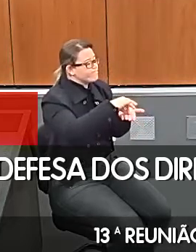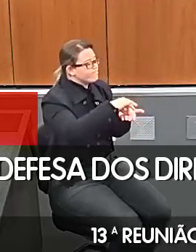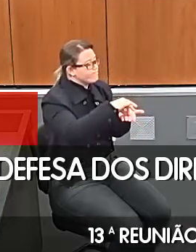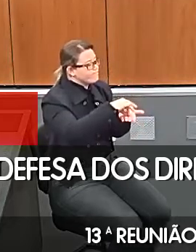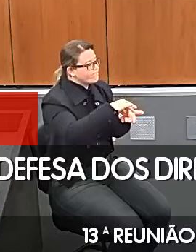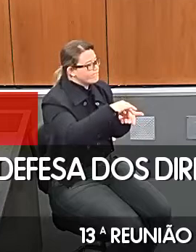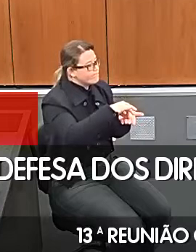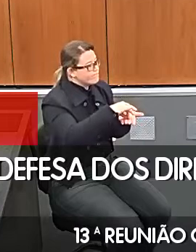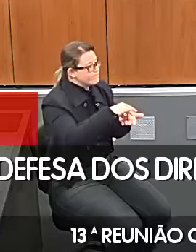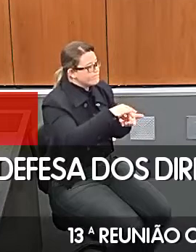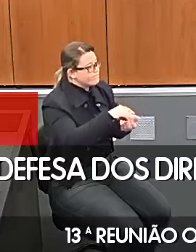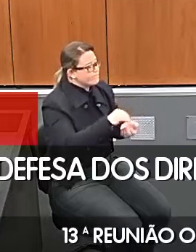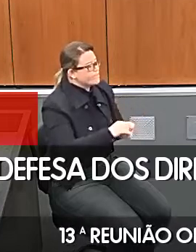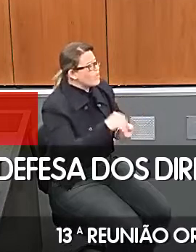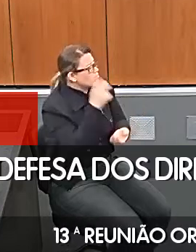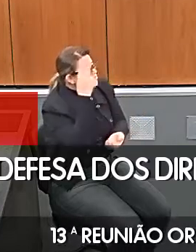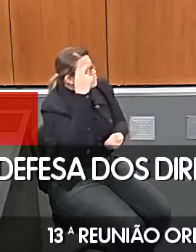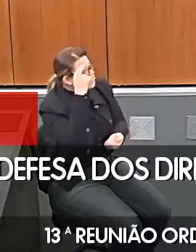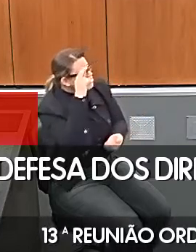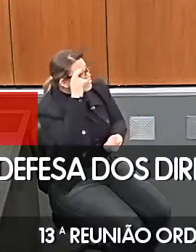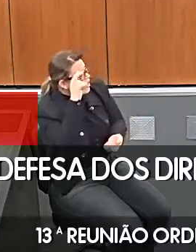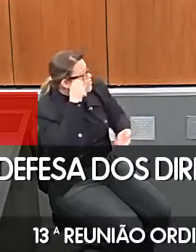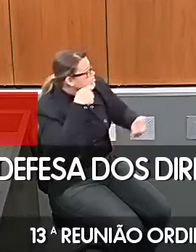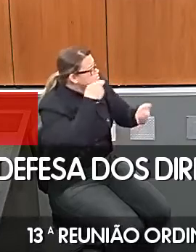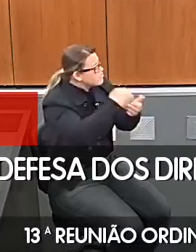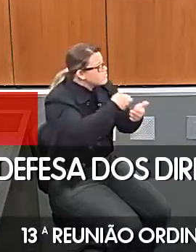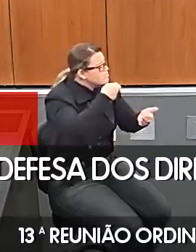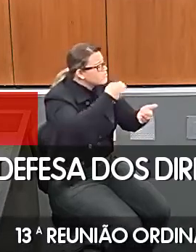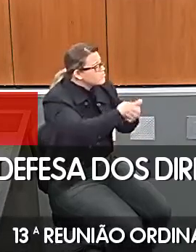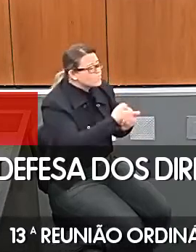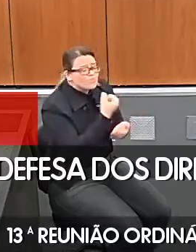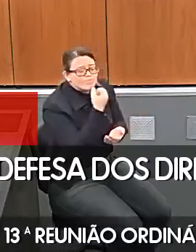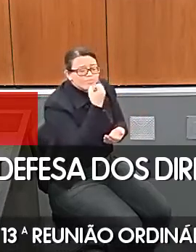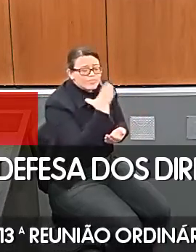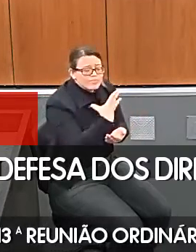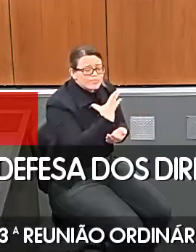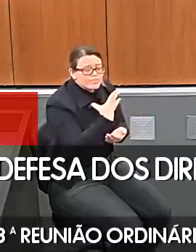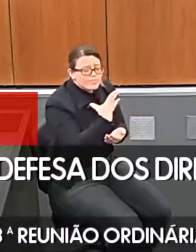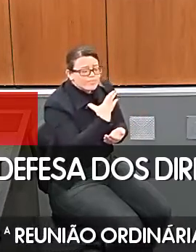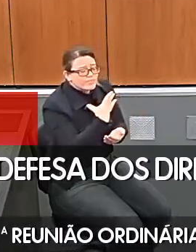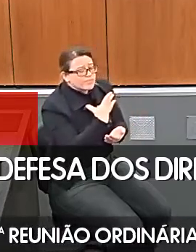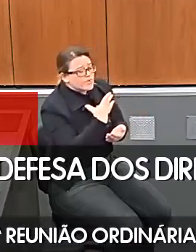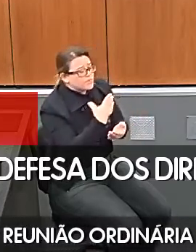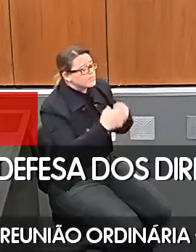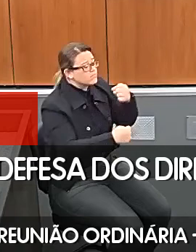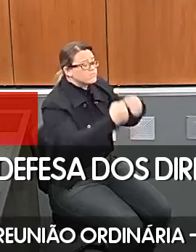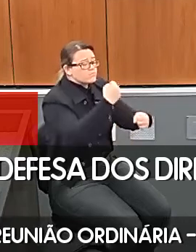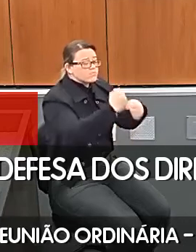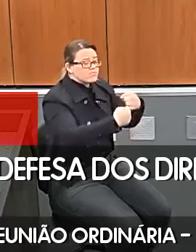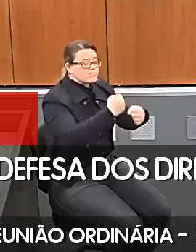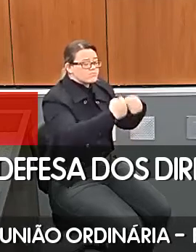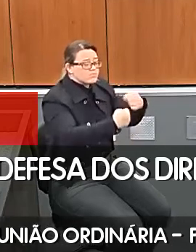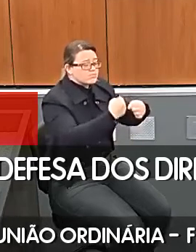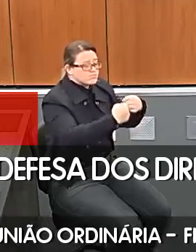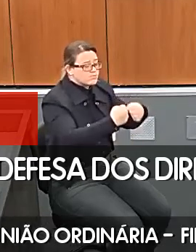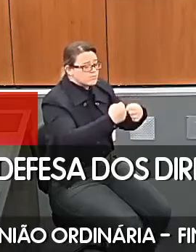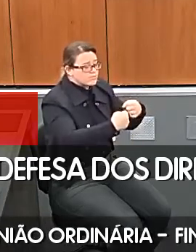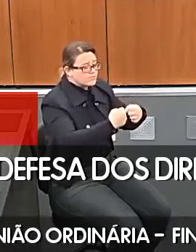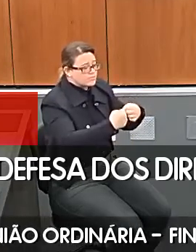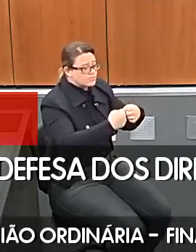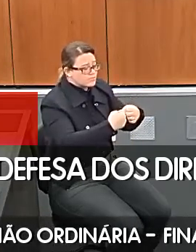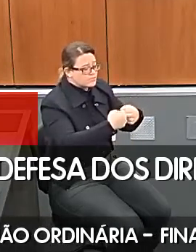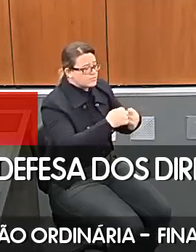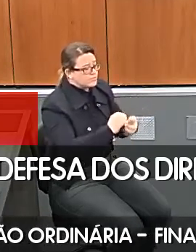anotei aqui, porque eu me lembro que foi uma luta boa com ele, lá no DETRAN, o doutor Grossi, não sei se o senhor lembra dele,